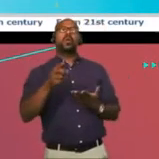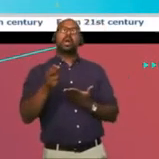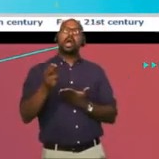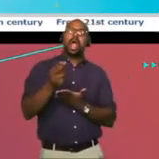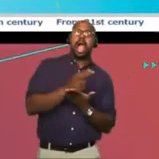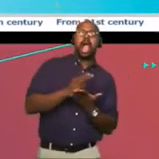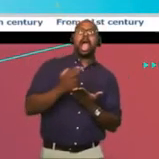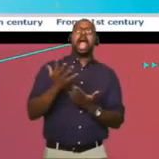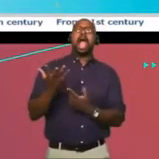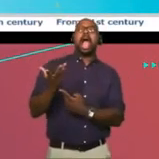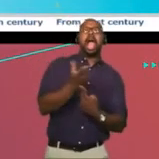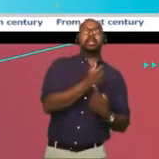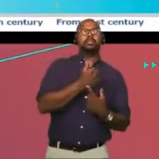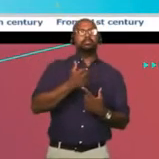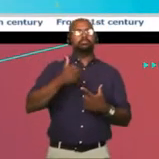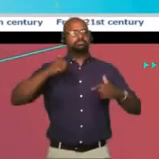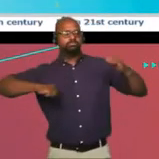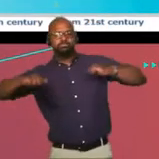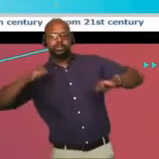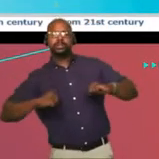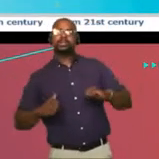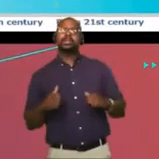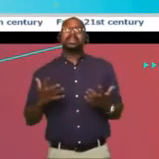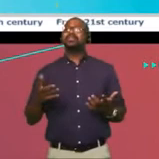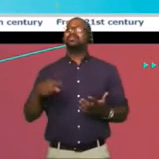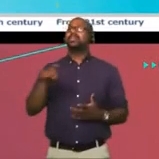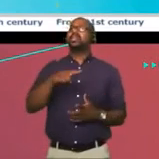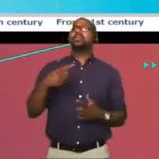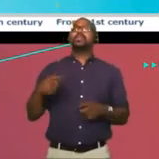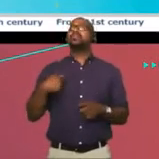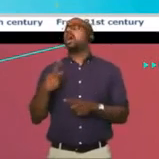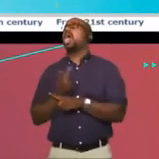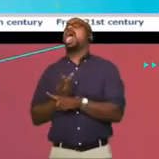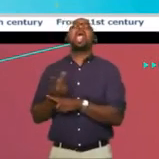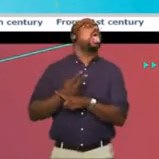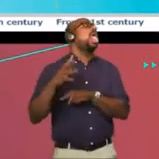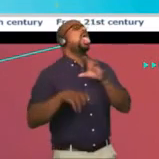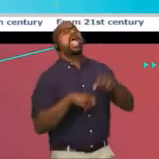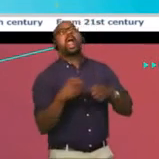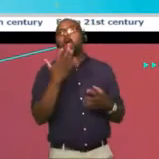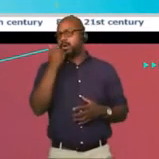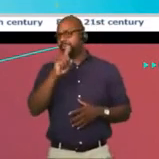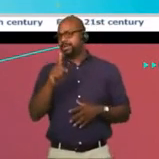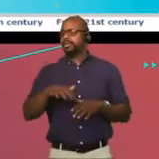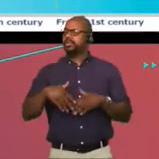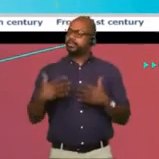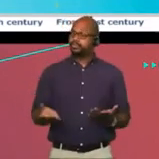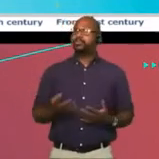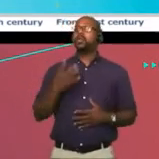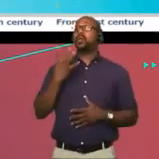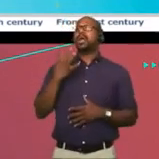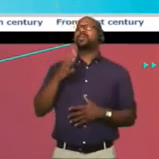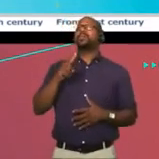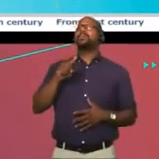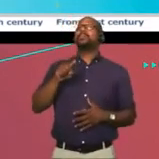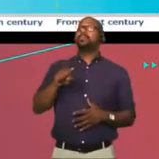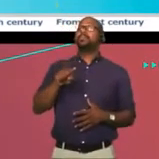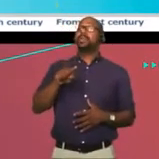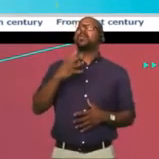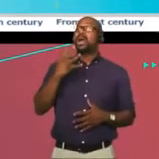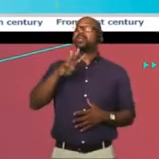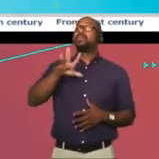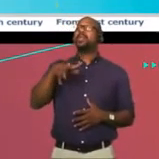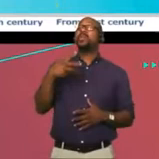nem todo mundo ficava mais necessário necessariamente pegando comida Ok Então olha só quatro mil e quinhentos anos